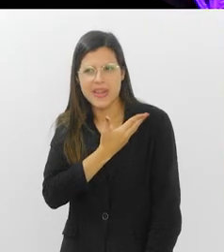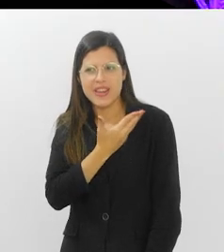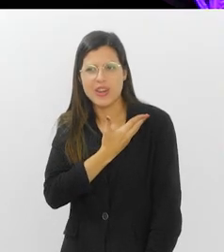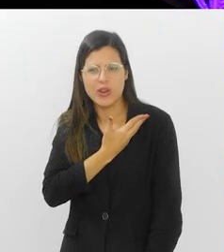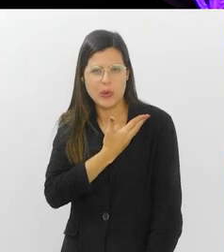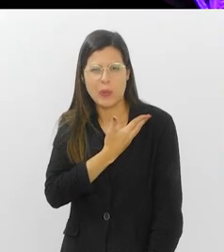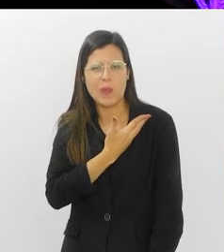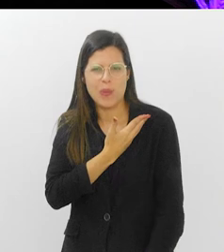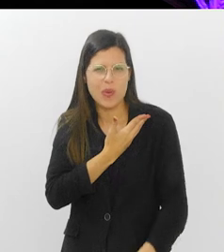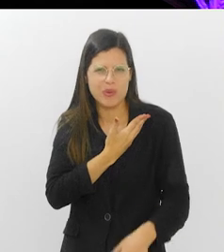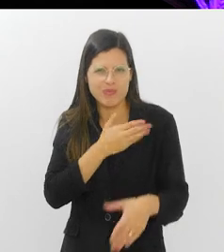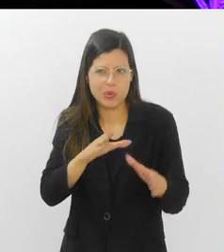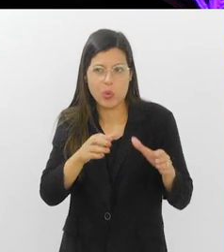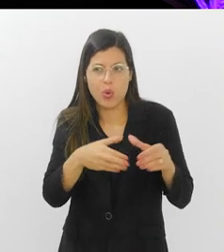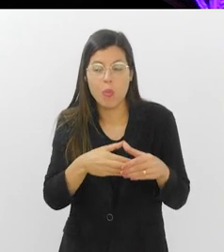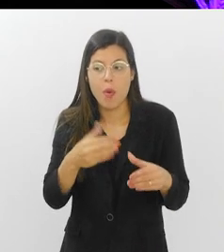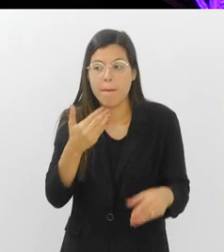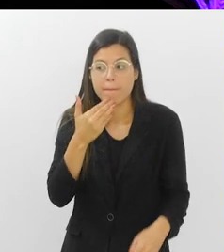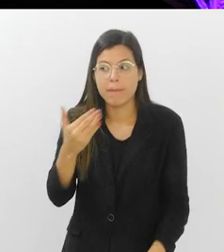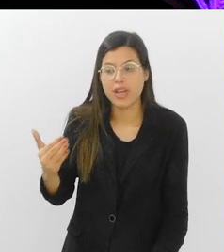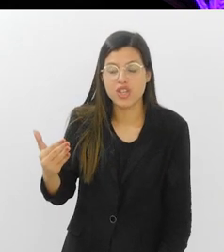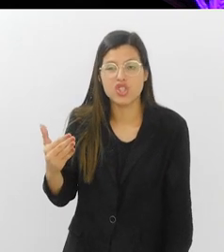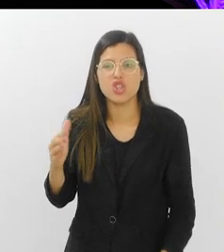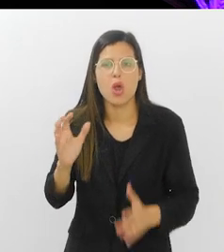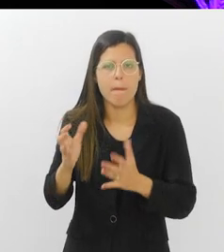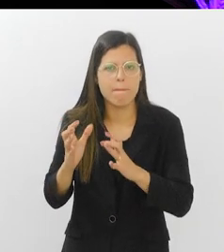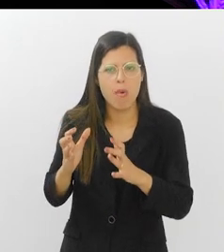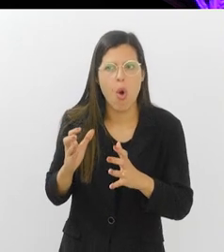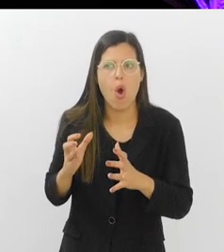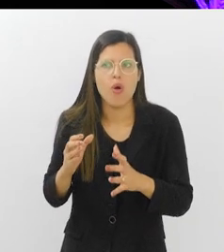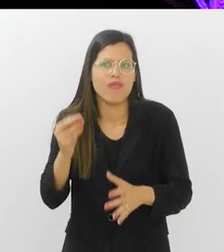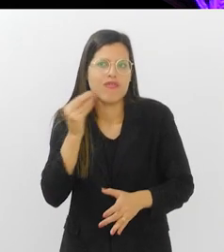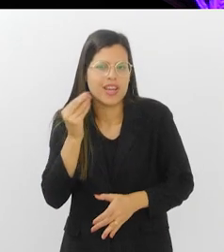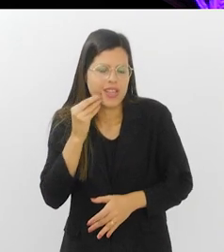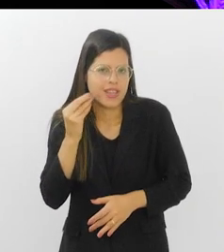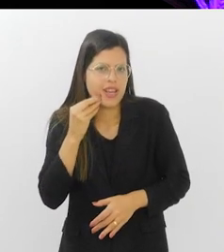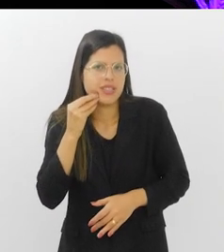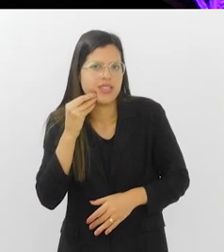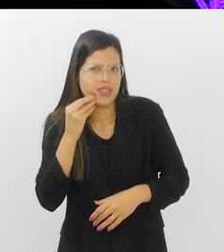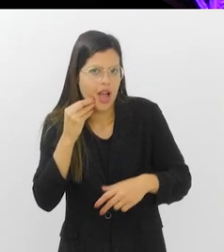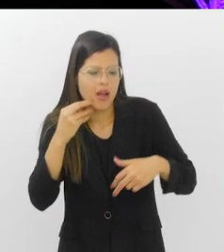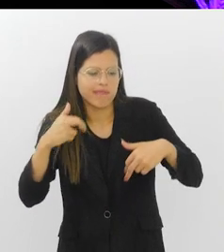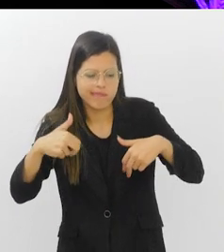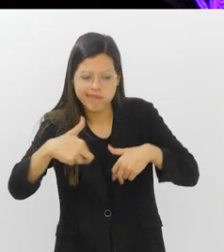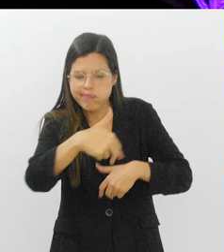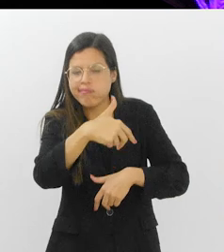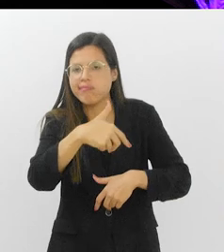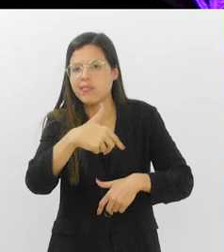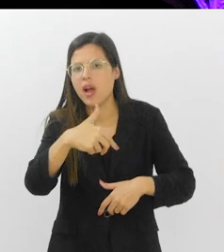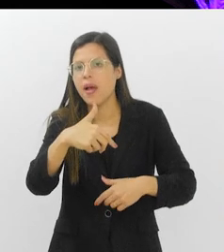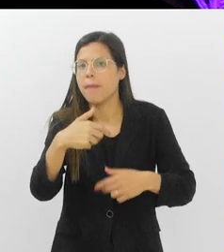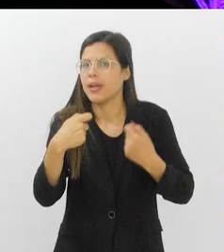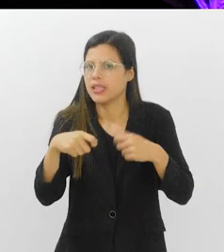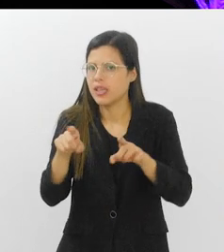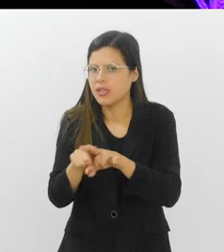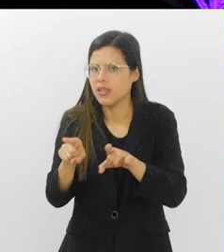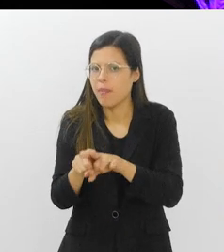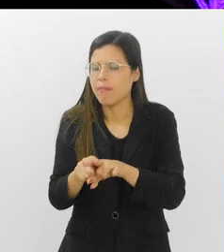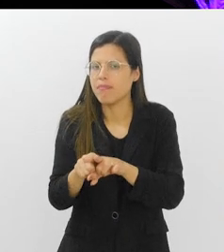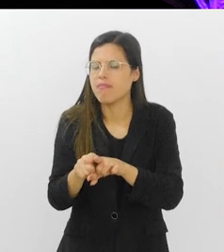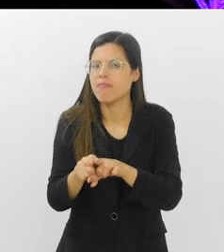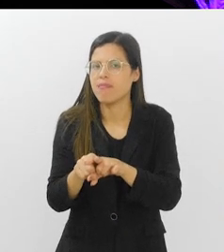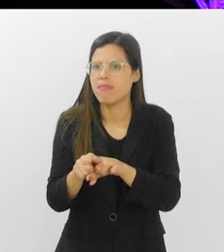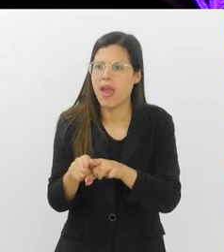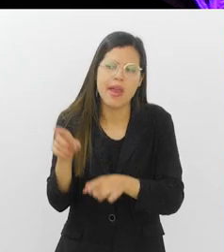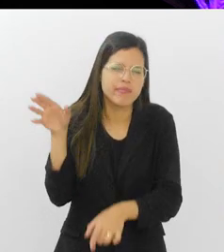amiguinho do lado né o seu o amigo de equipe pedindo a bola lá do outro lado e você vai tentar fazer o passe lá você também